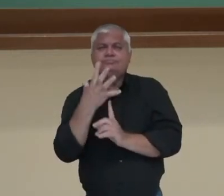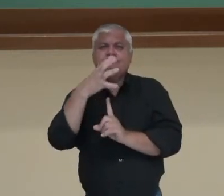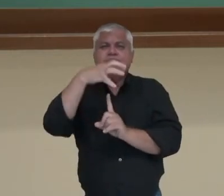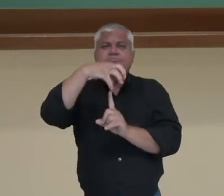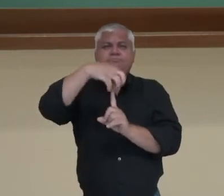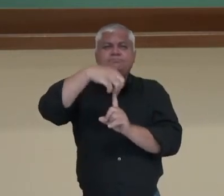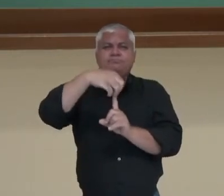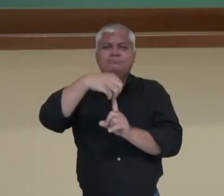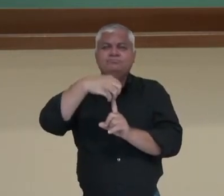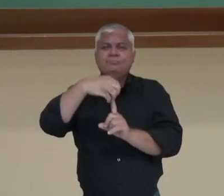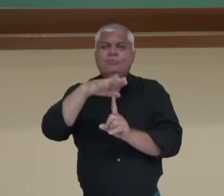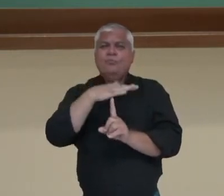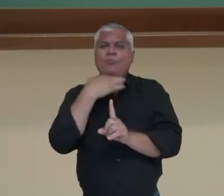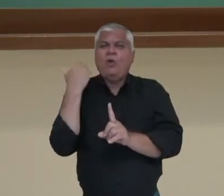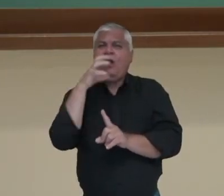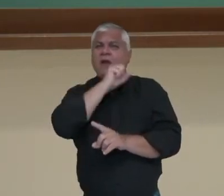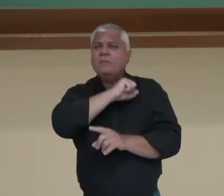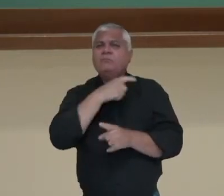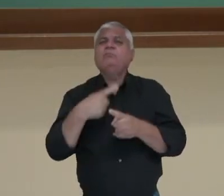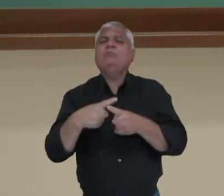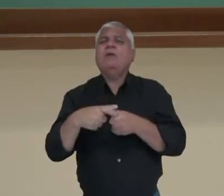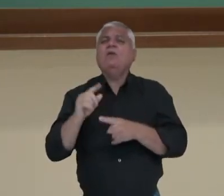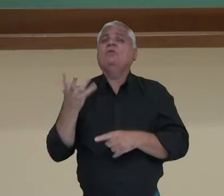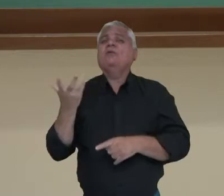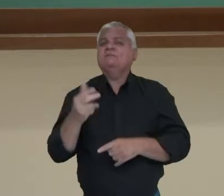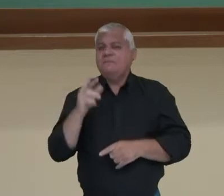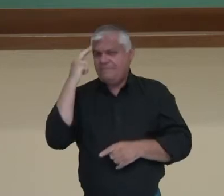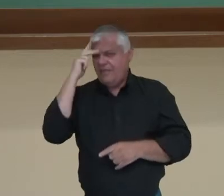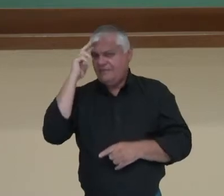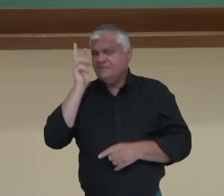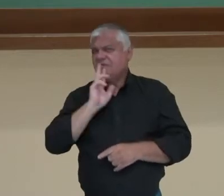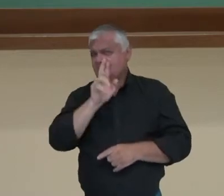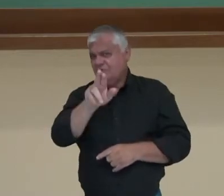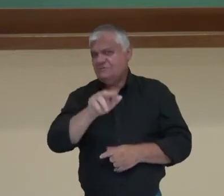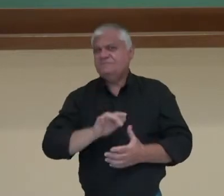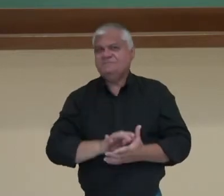mesmo? Como será que ele foi parar ali? Pensa um pouquinho, eu já volto com a resposta.